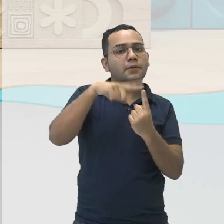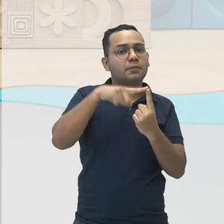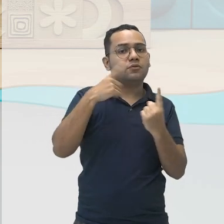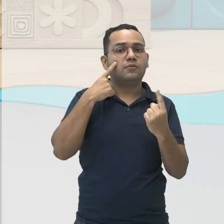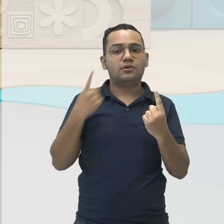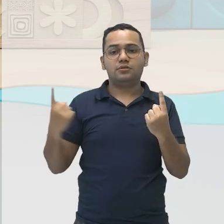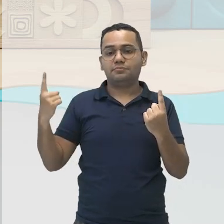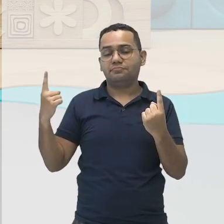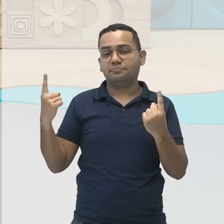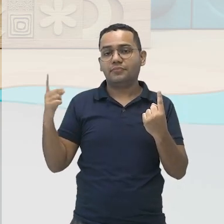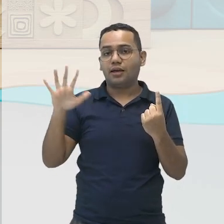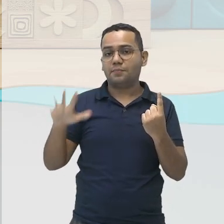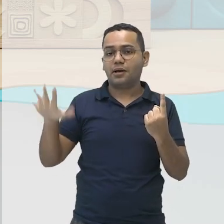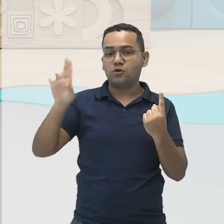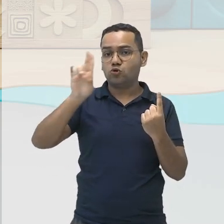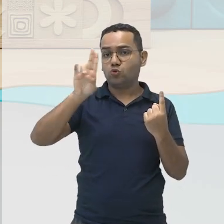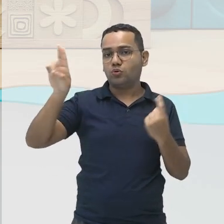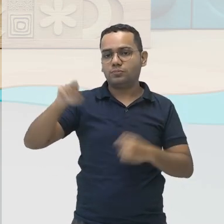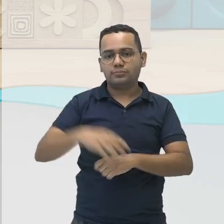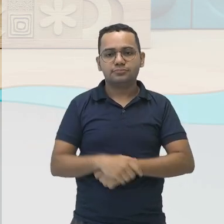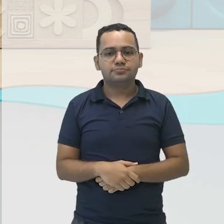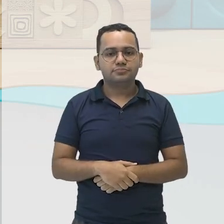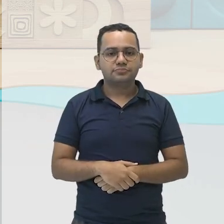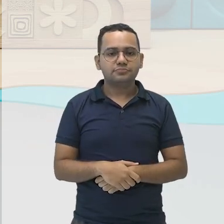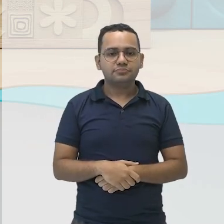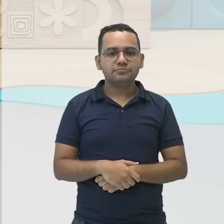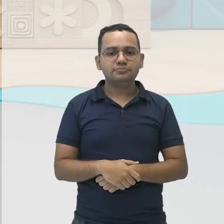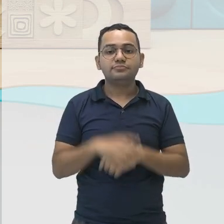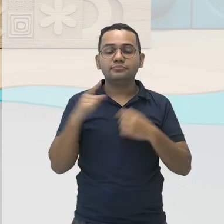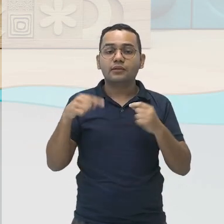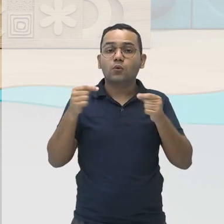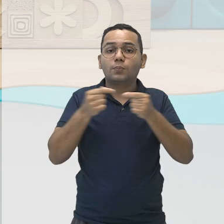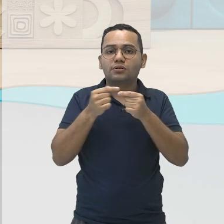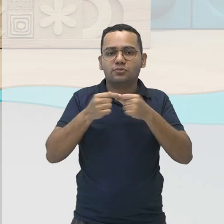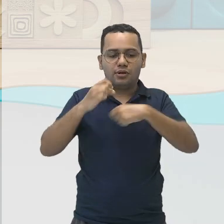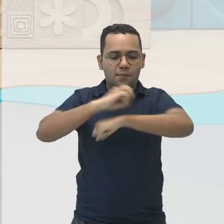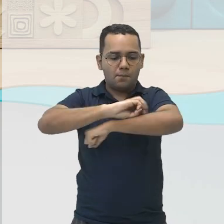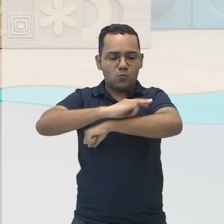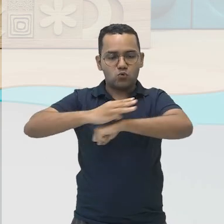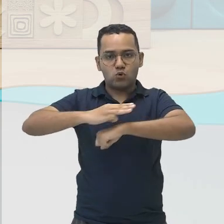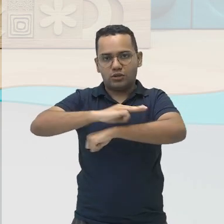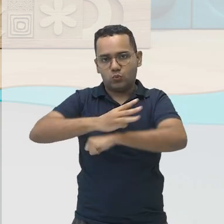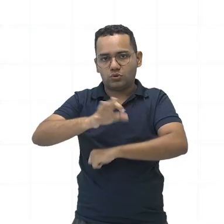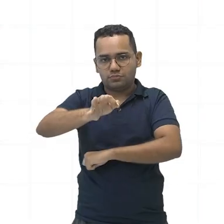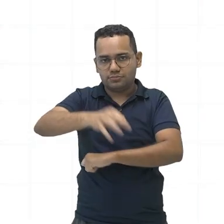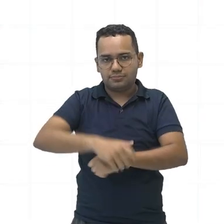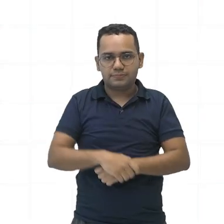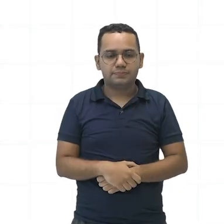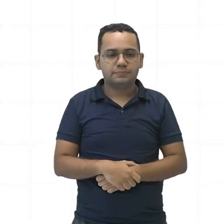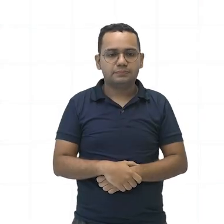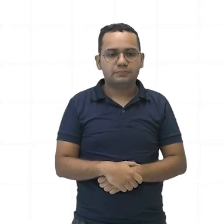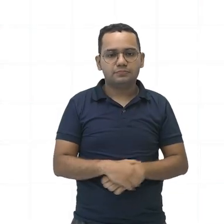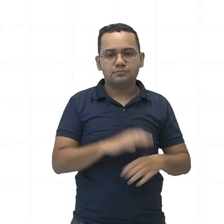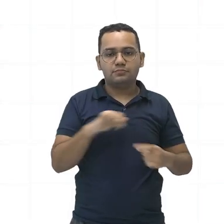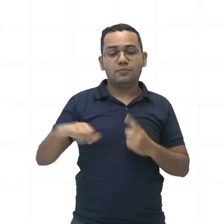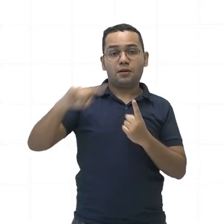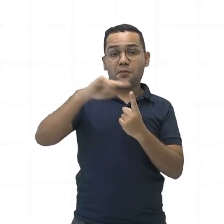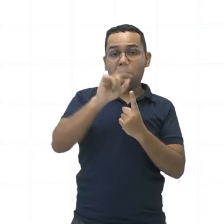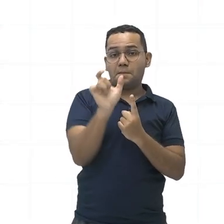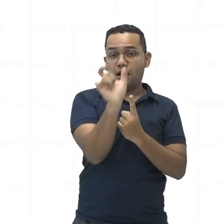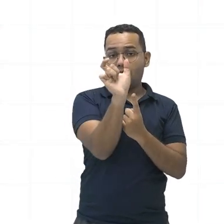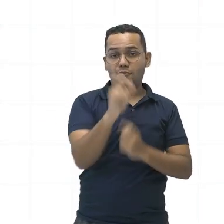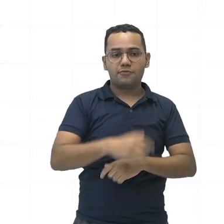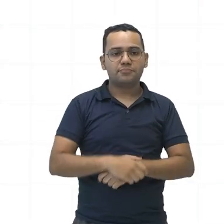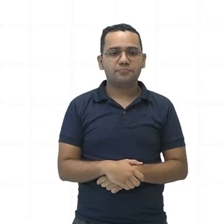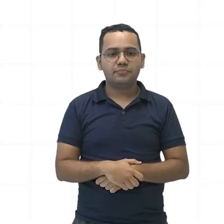consegue observar ali que parece que é algo relacionado à nossa musculatura. Vamos ver a definição aí. A cãibra